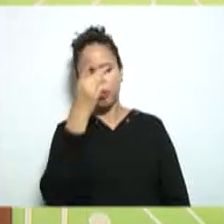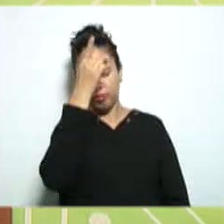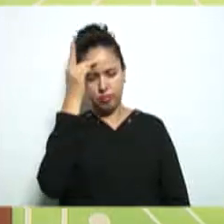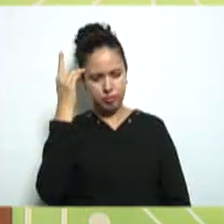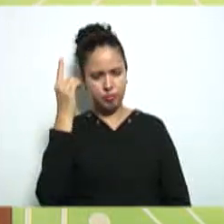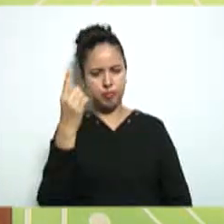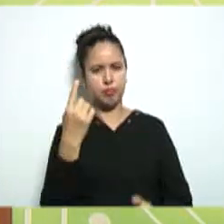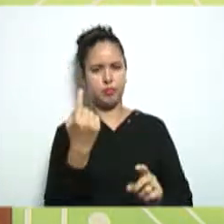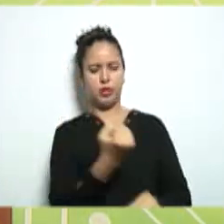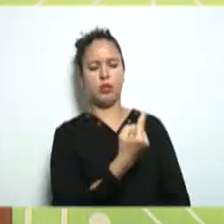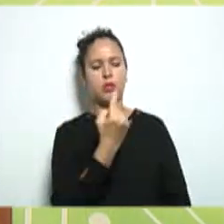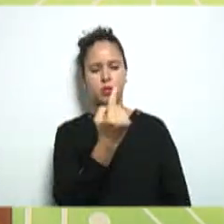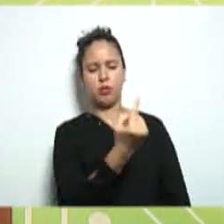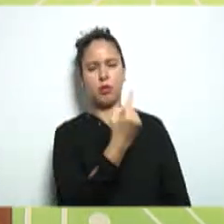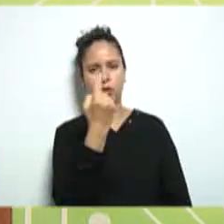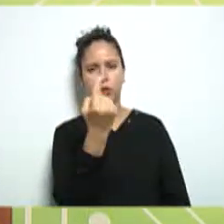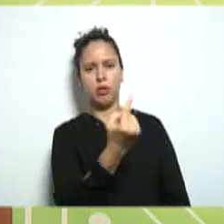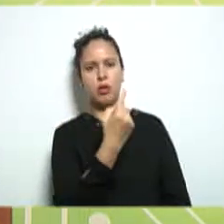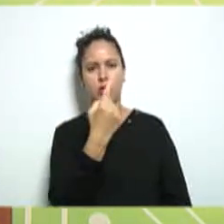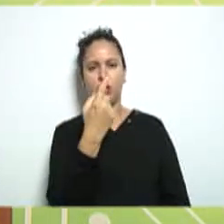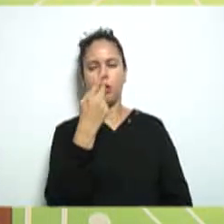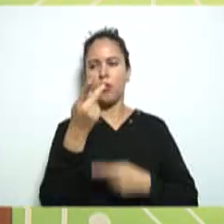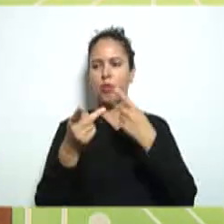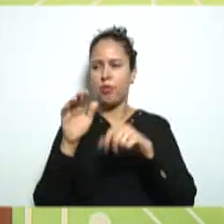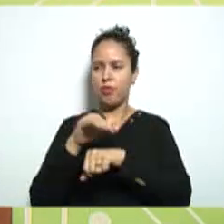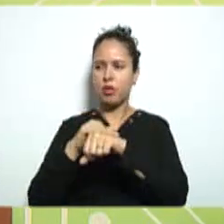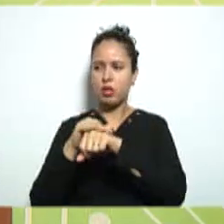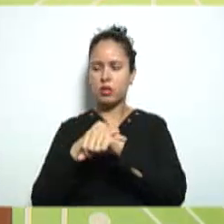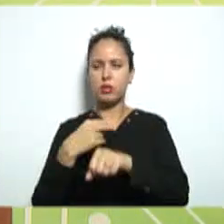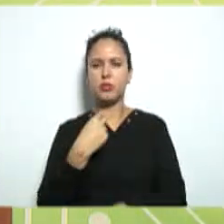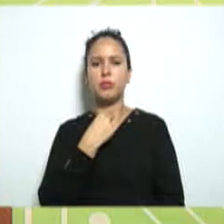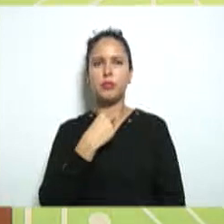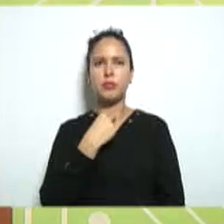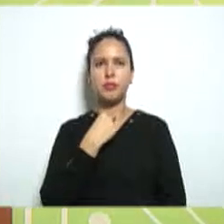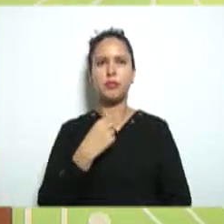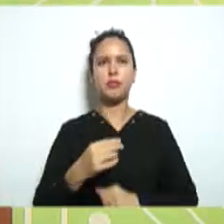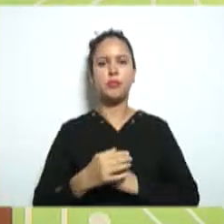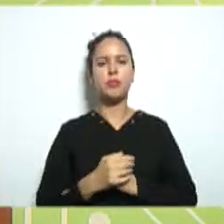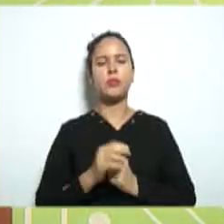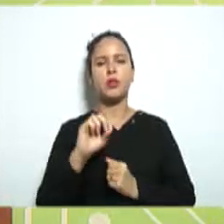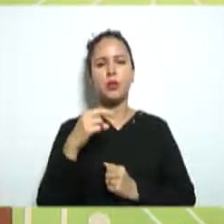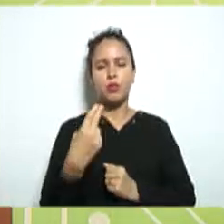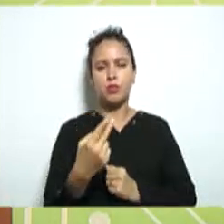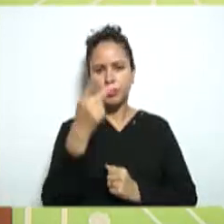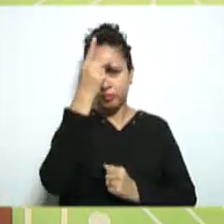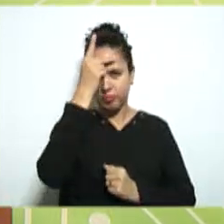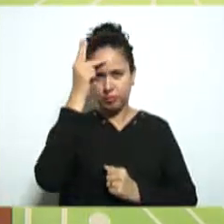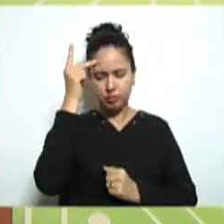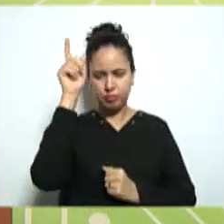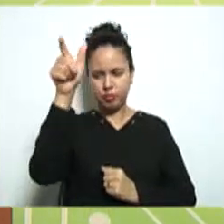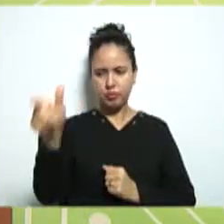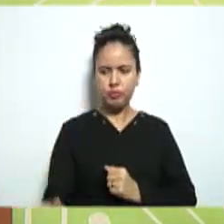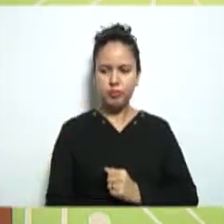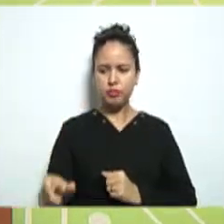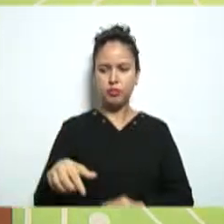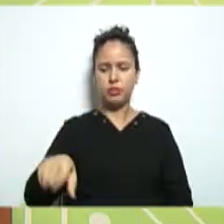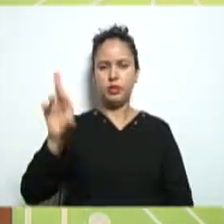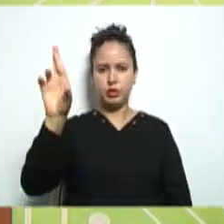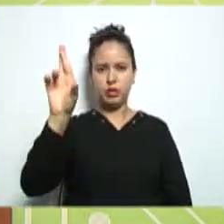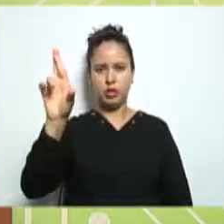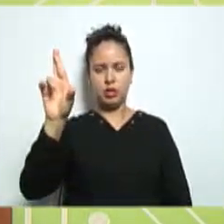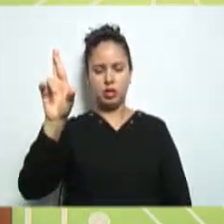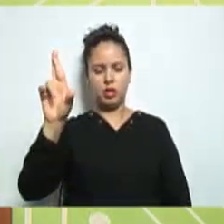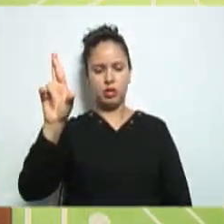várias horas isolada, ela não pode falar com ninguém. Ou ainda o empregador humilha aquela pessoa, chama ela